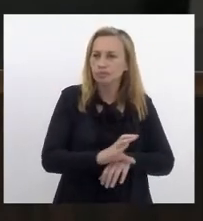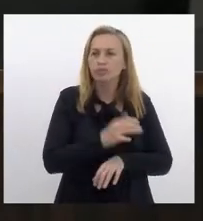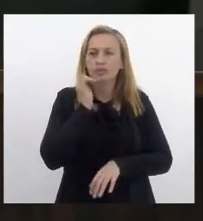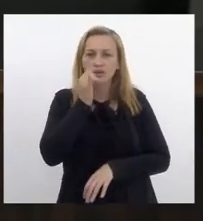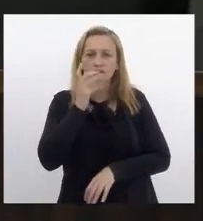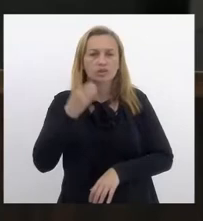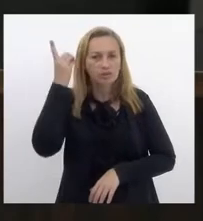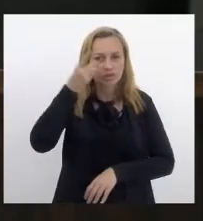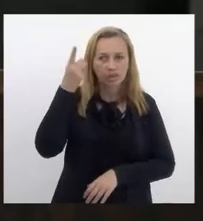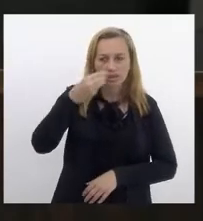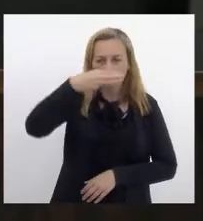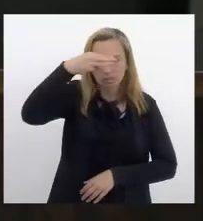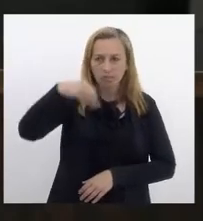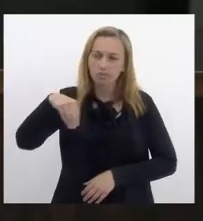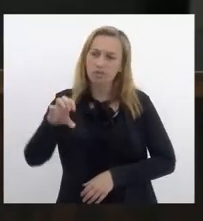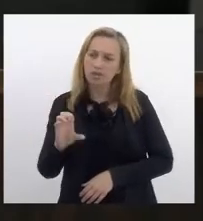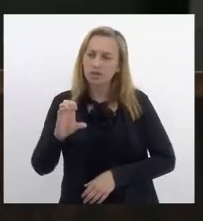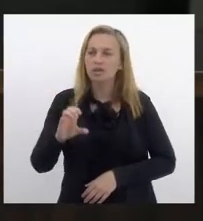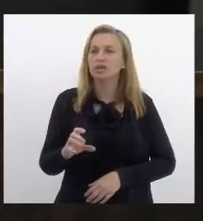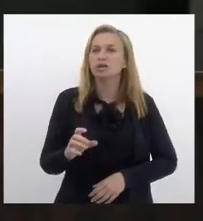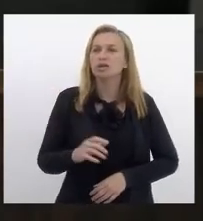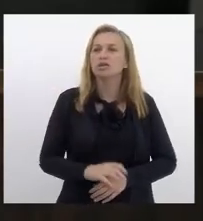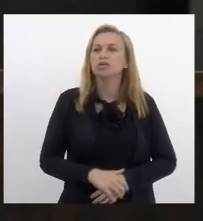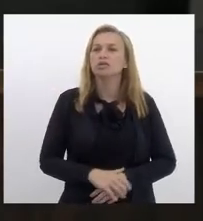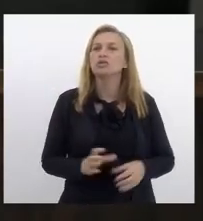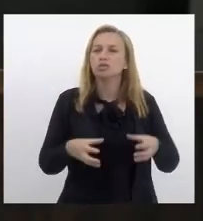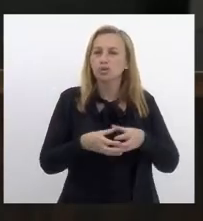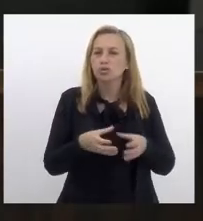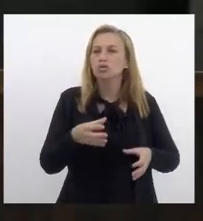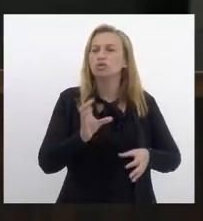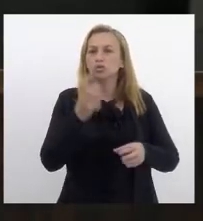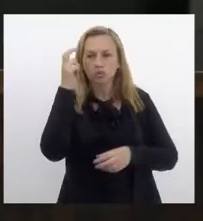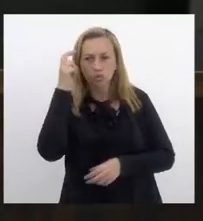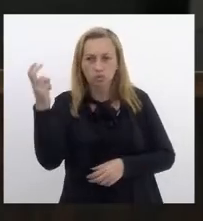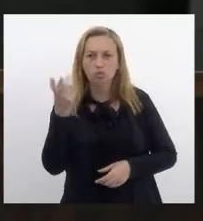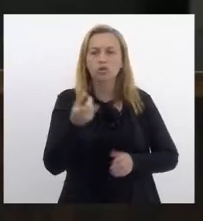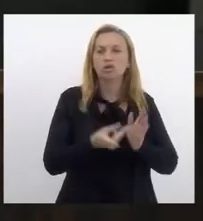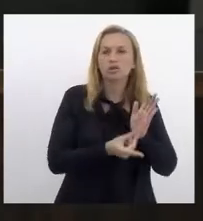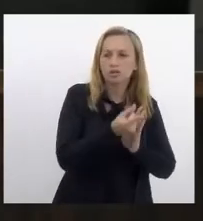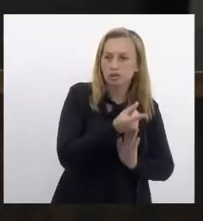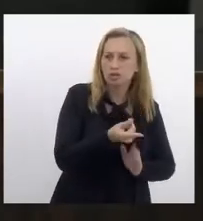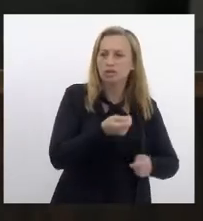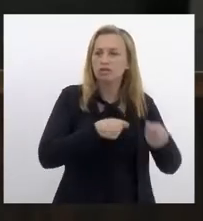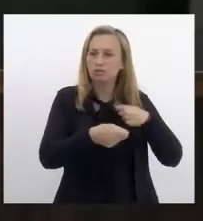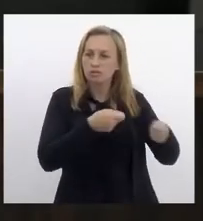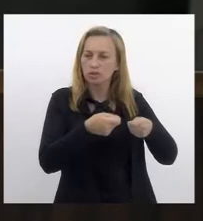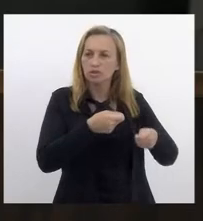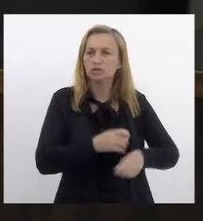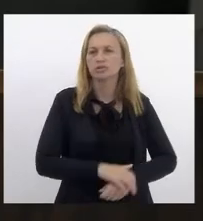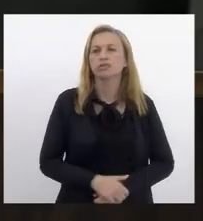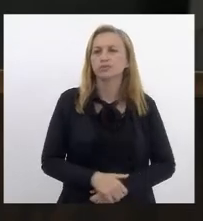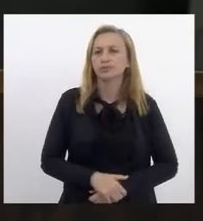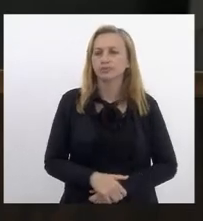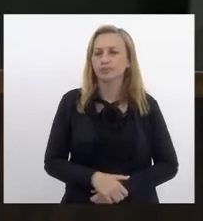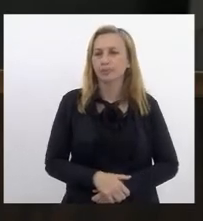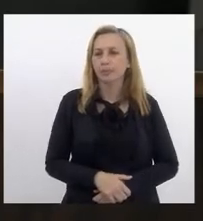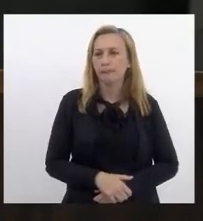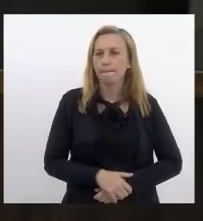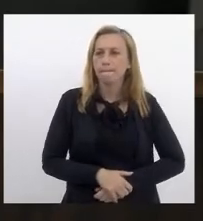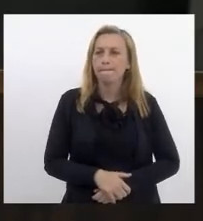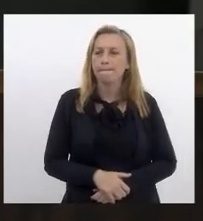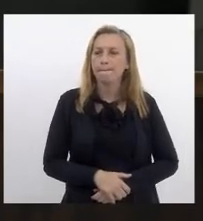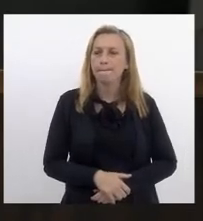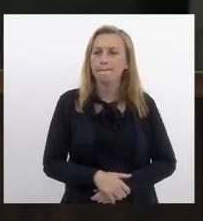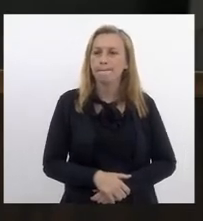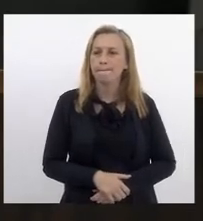deputado Carlos Mink. Pendente de pareceres das Comissões de Cultura, de Orçamento, Finanças, Fiscalização Financeira e Controle. Para